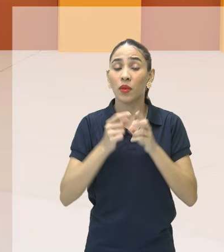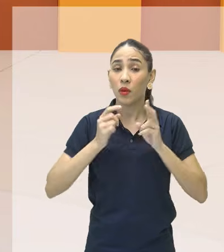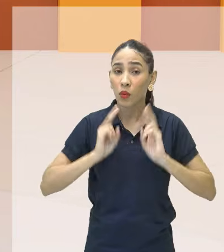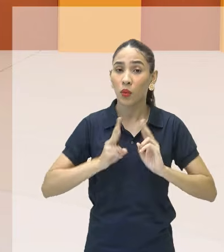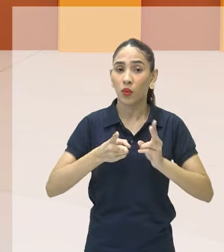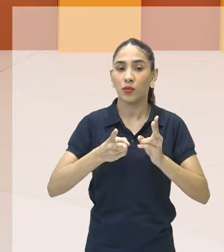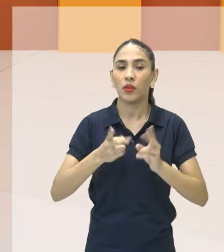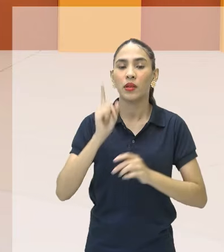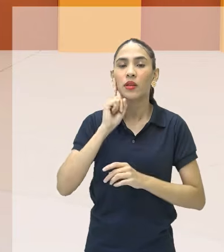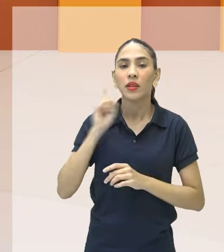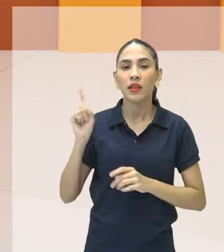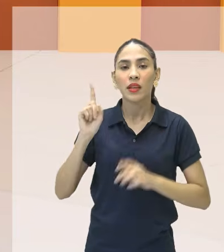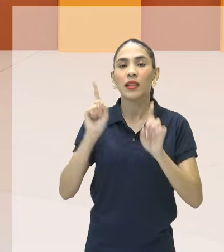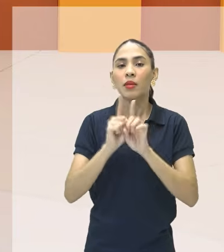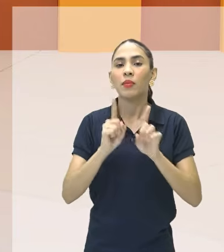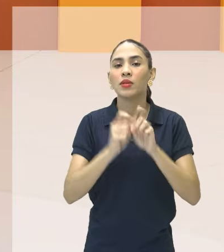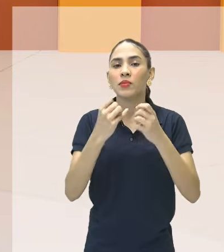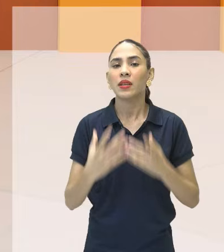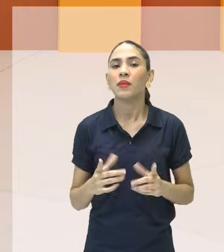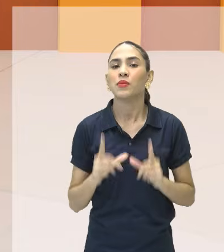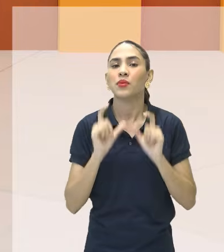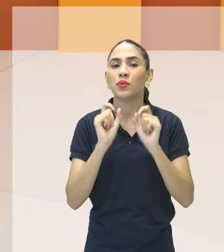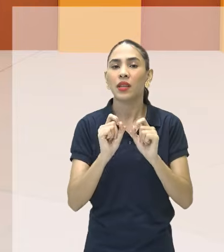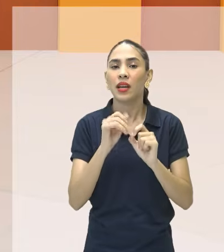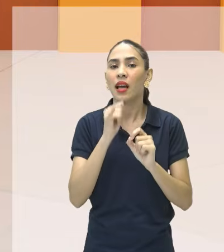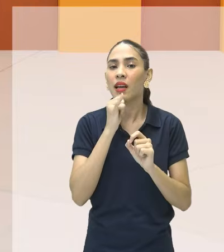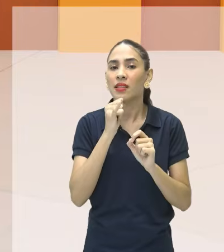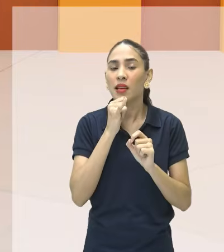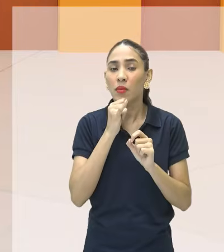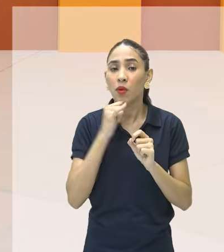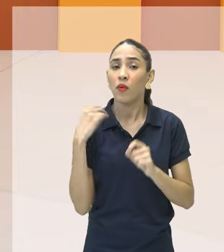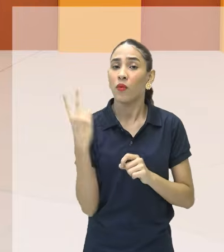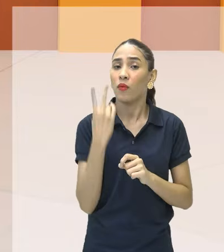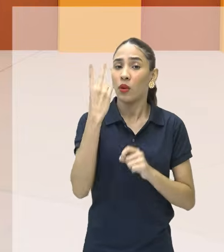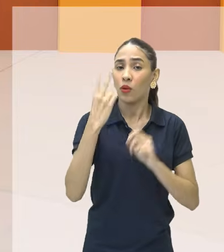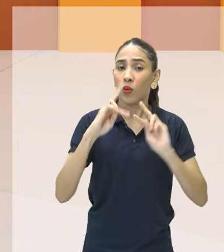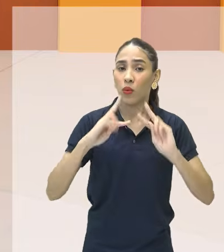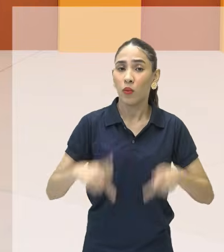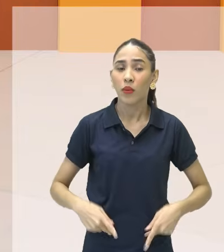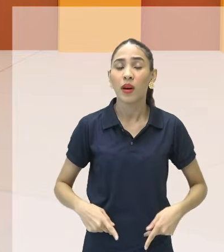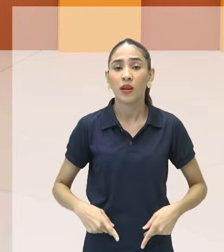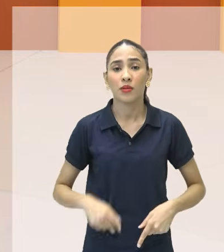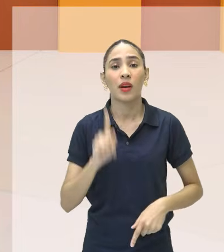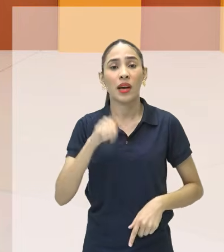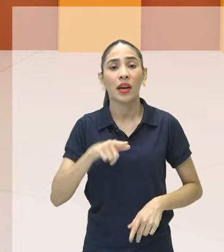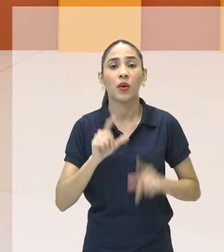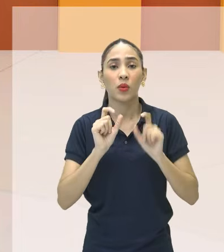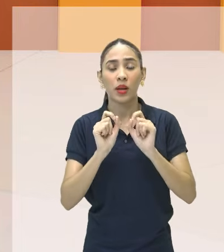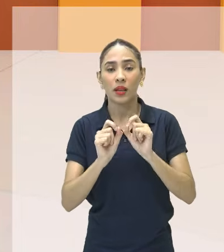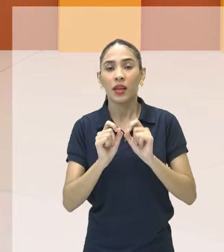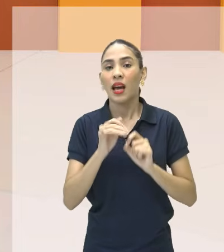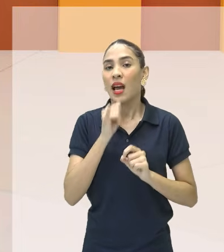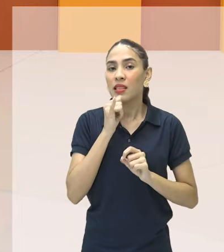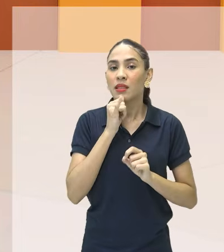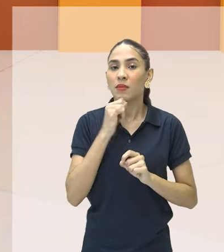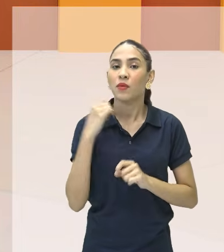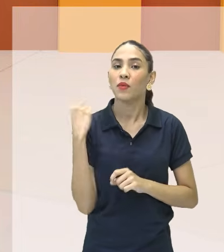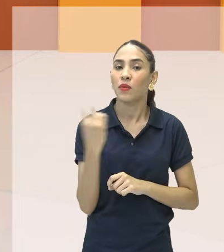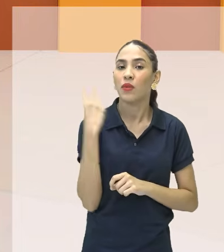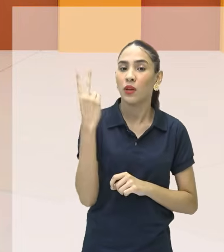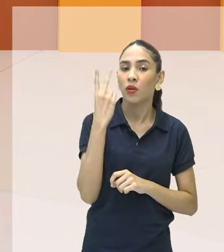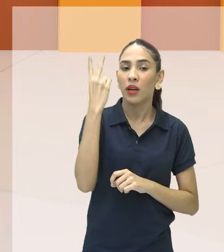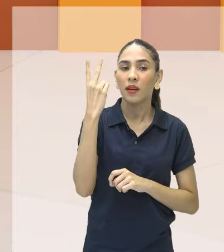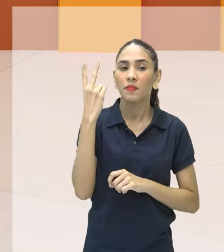Continuando aqui, nós podemos falar também, quando a gente fala de valores humanos, da questão de